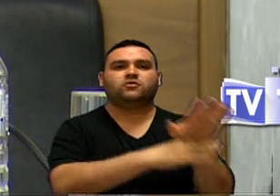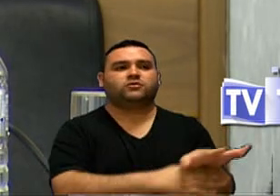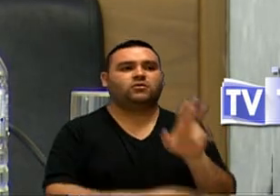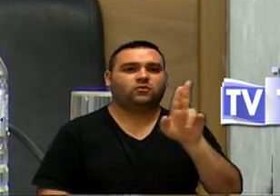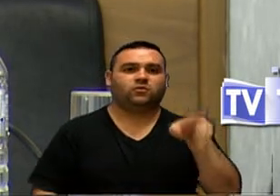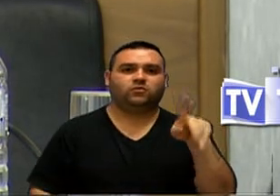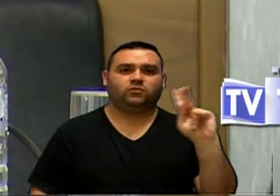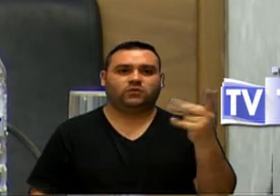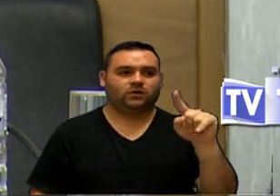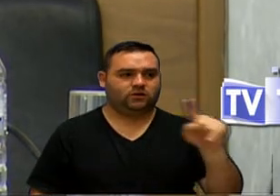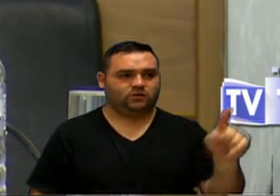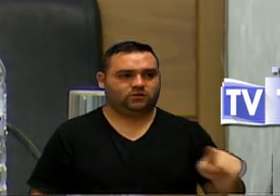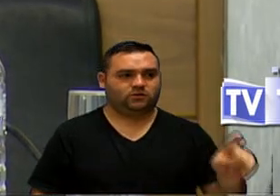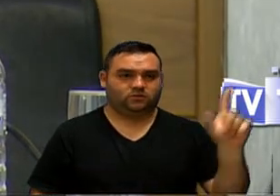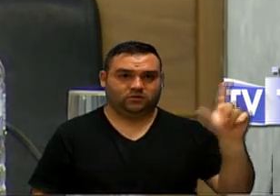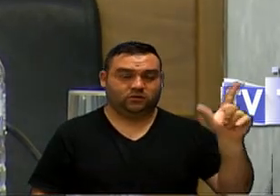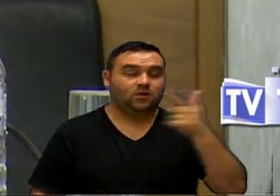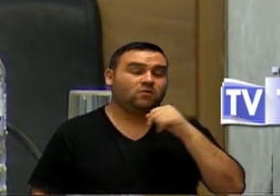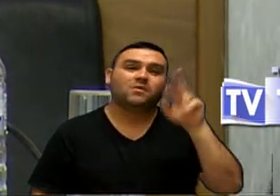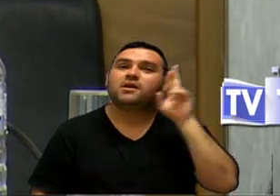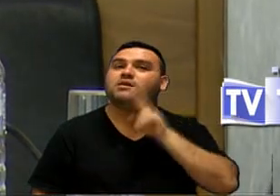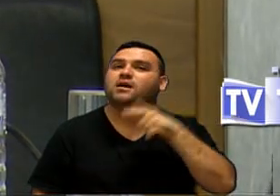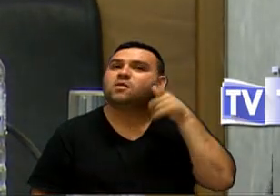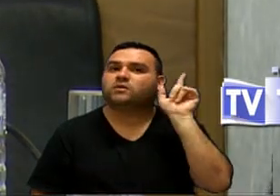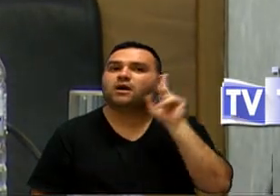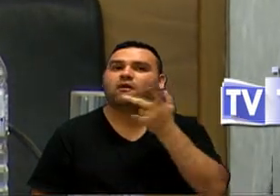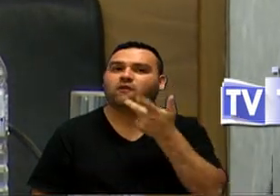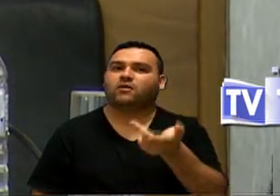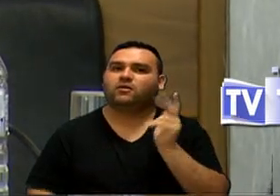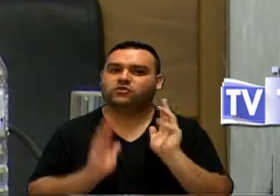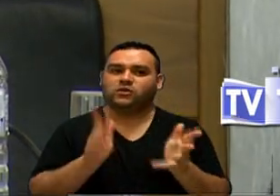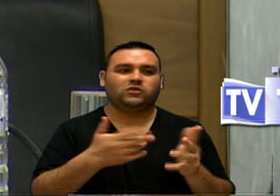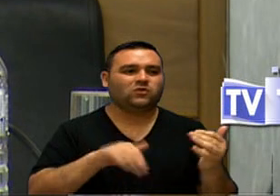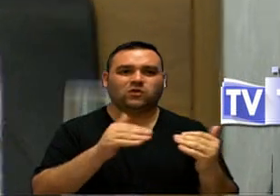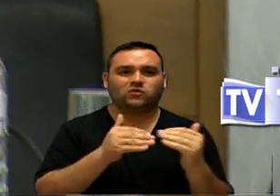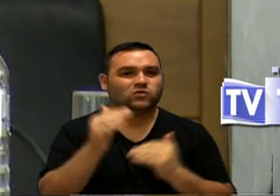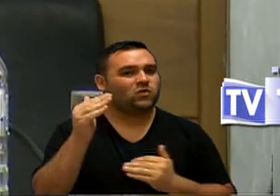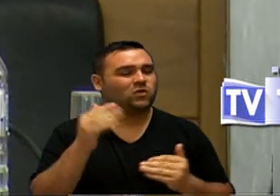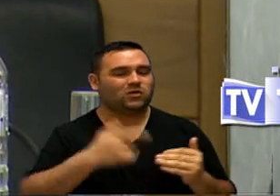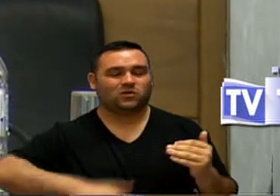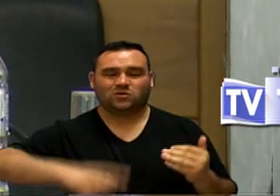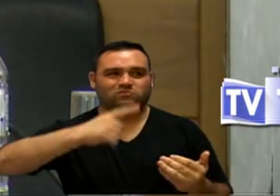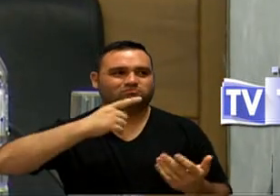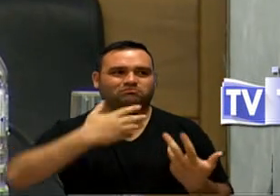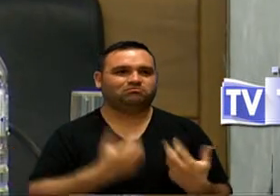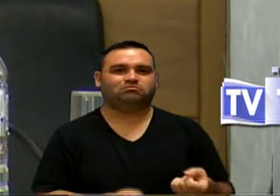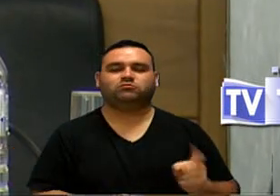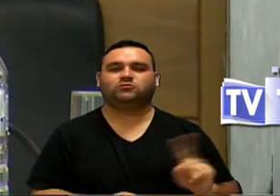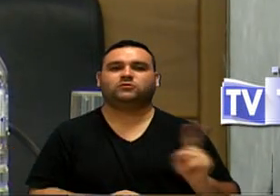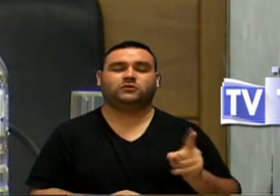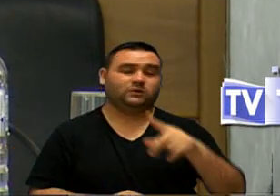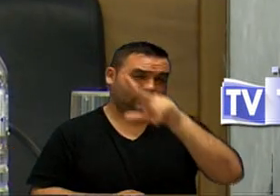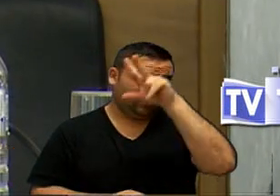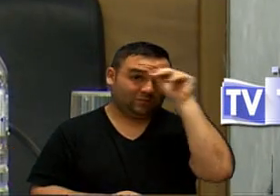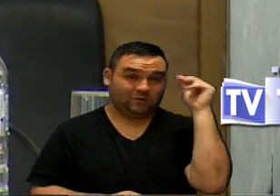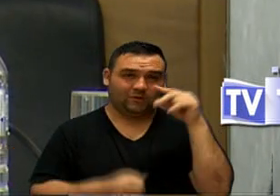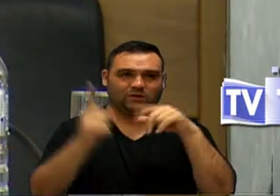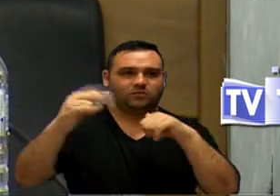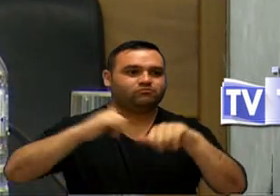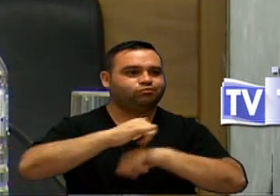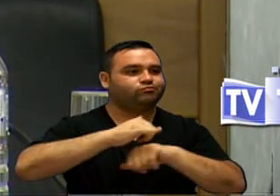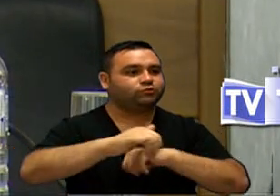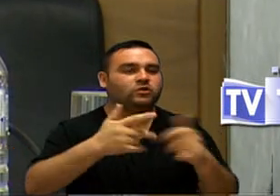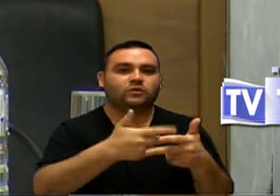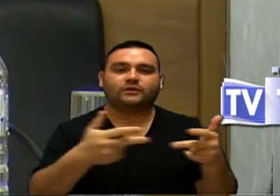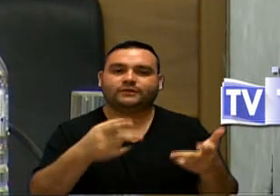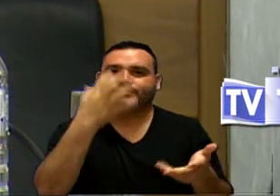Zona Leste. O vereador Renan já deu a ideia ontem. Nós não concordamos, não compactuamos com a ausência do executivo em